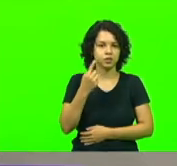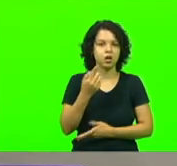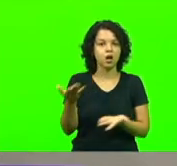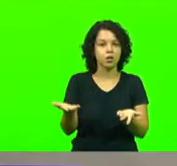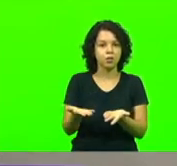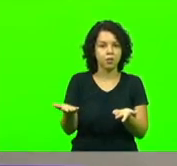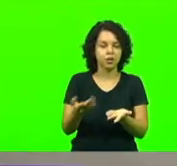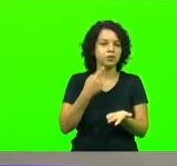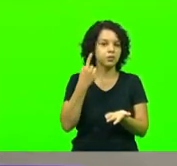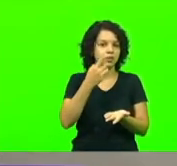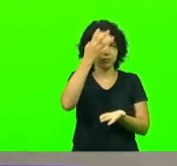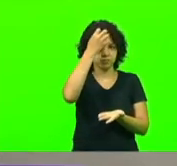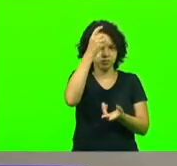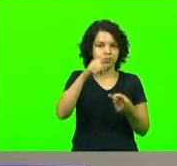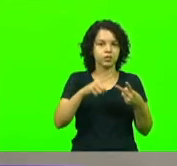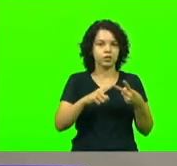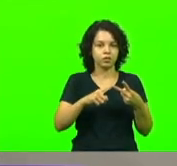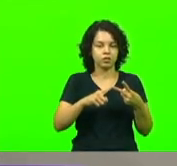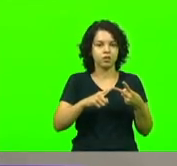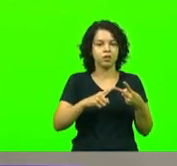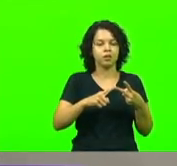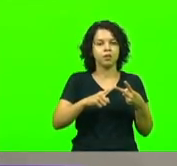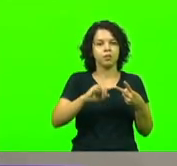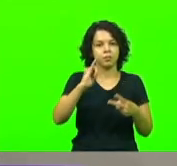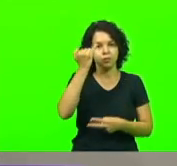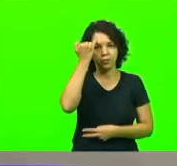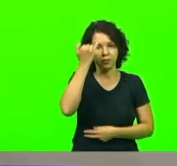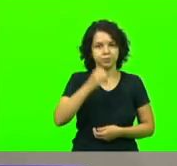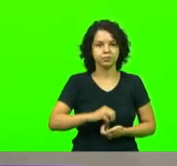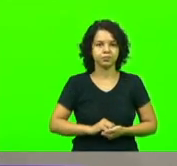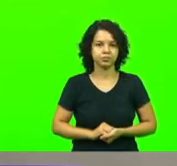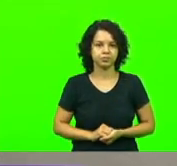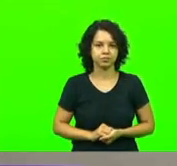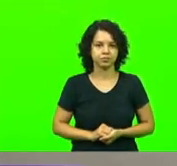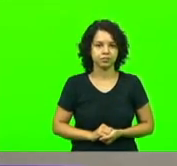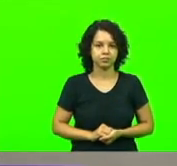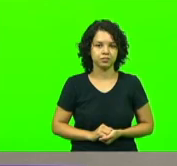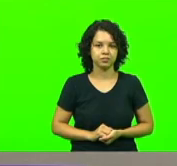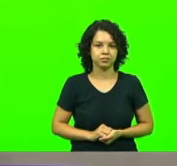deputado Ismael, depois deputado Mioto. Deputado Ismael.